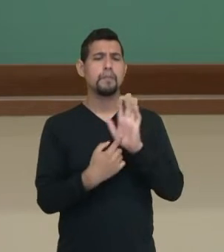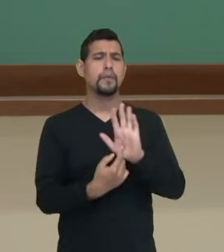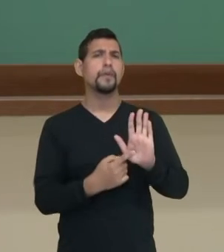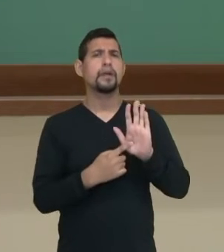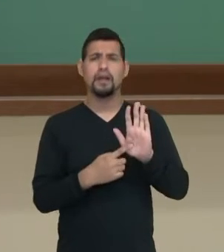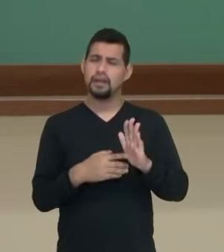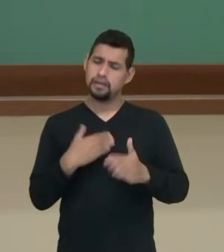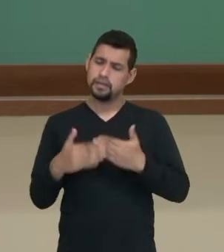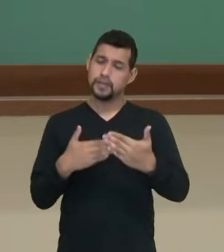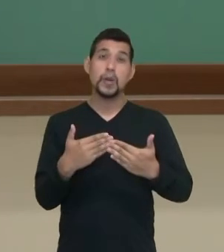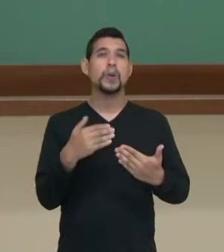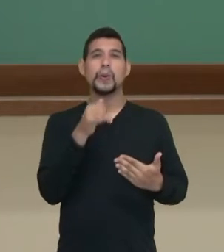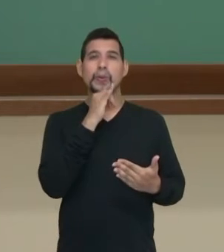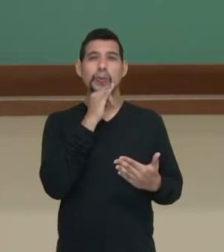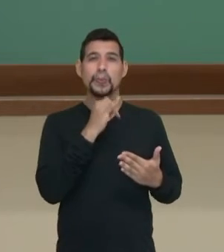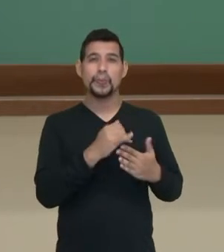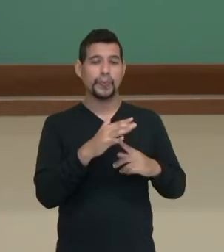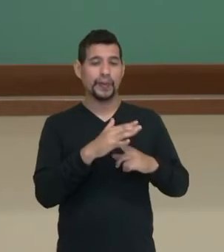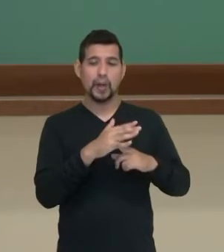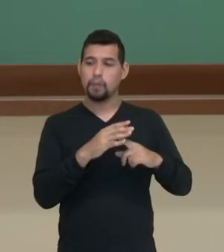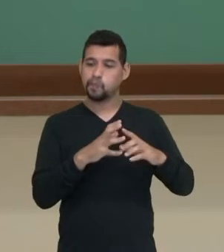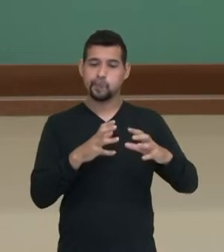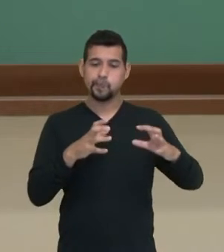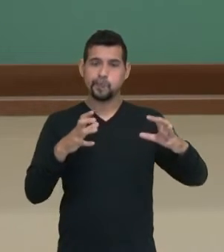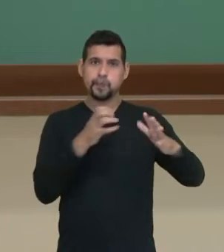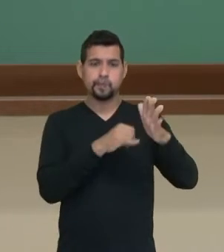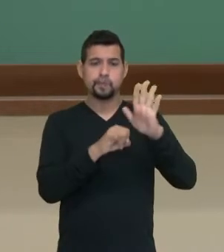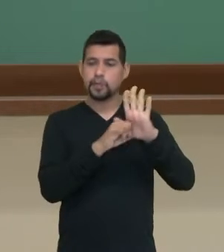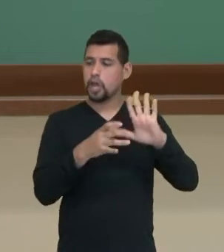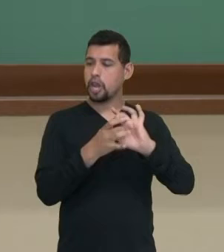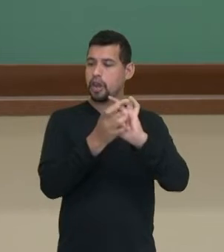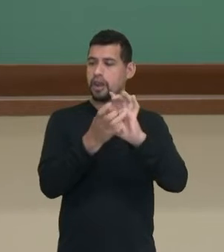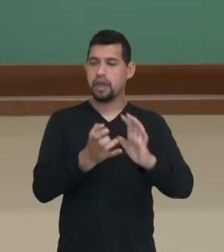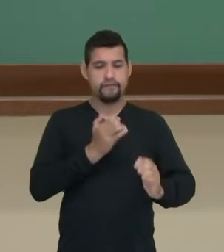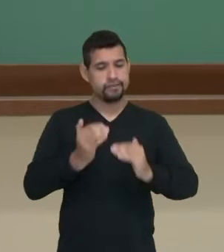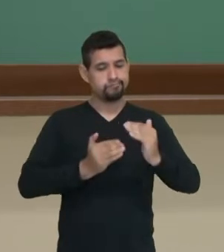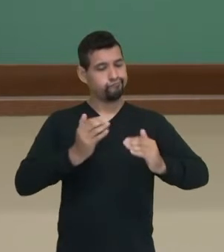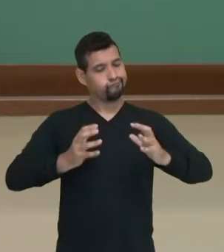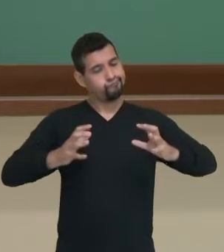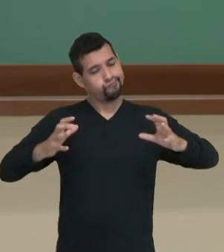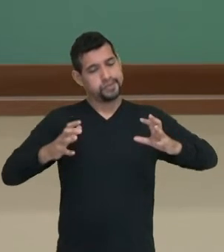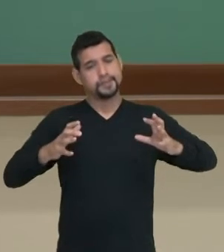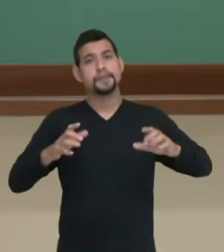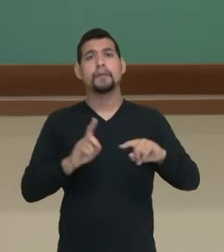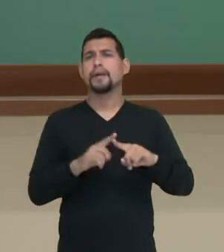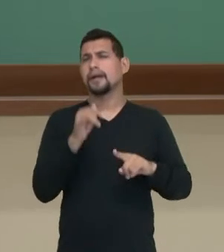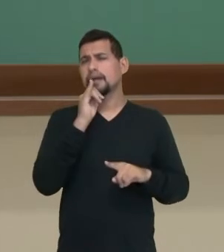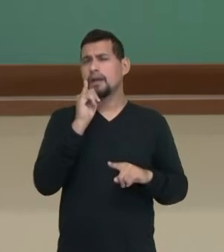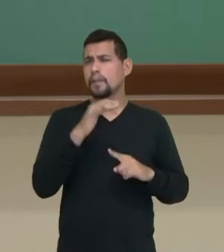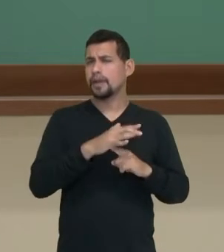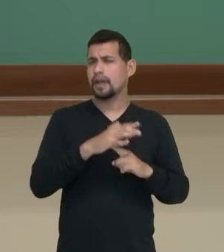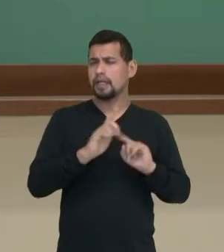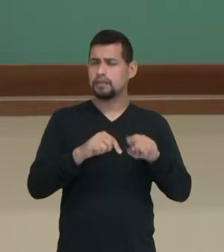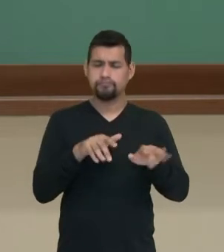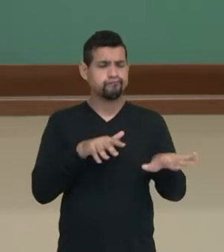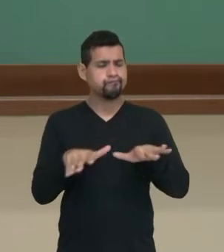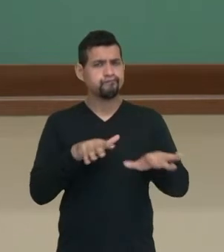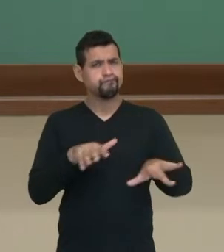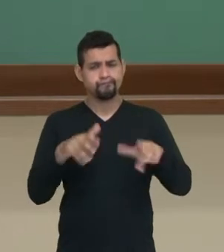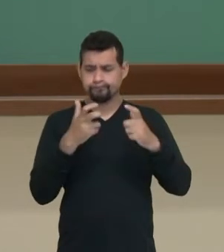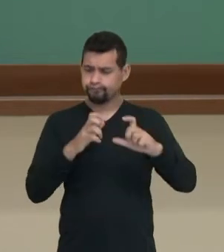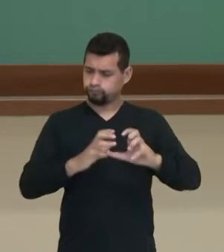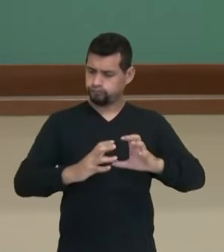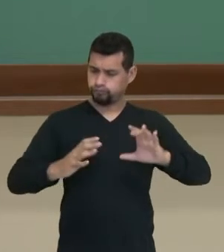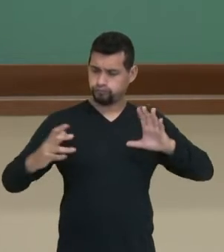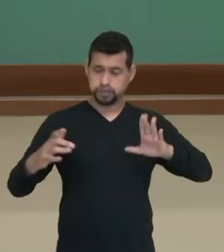do Paraná cada vez mais ganhando identidade e ganhando autonomia. E houveram aqui no Paraná, depois do seu movimento